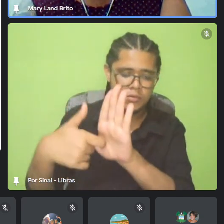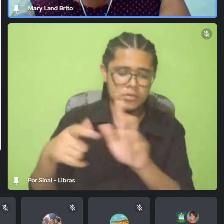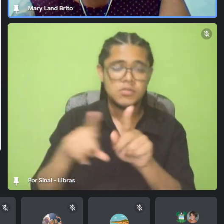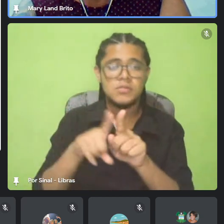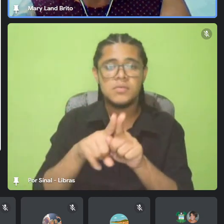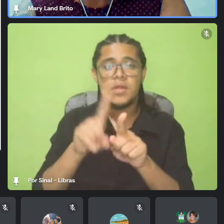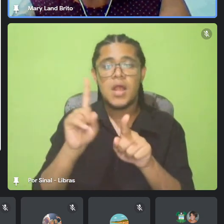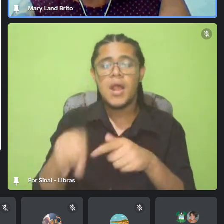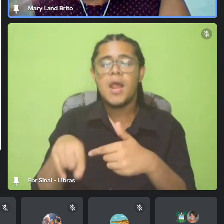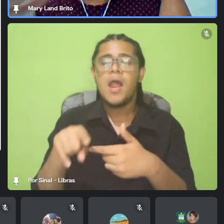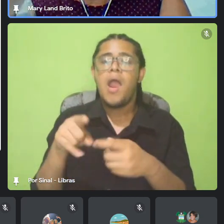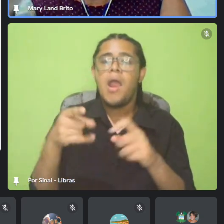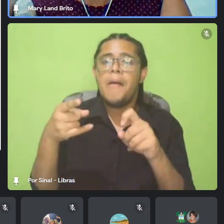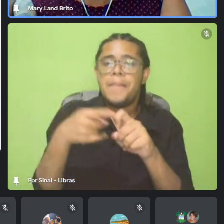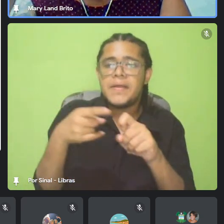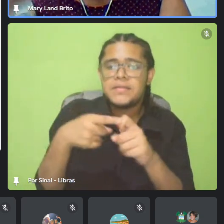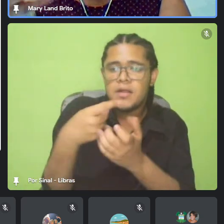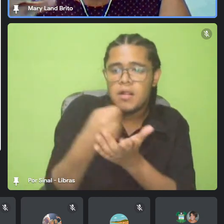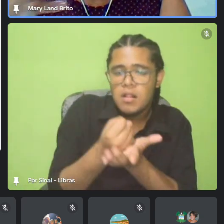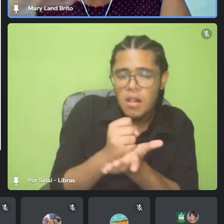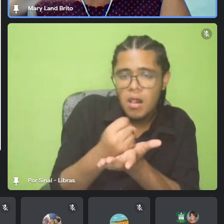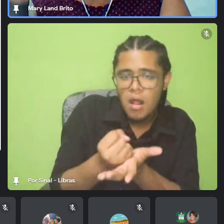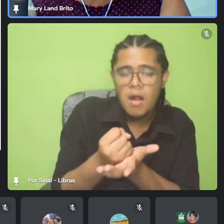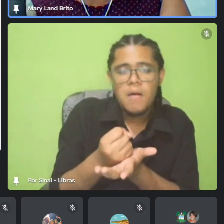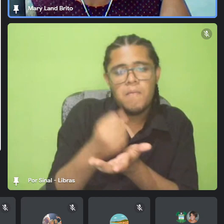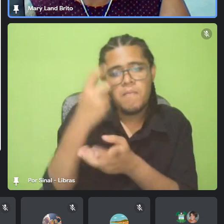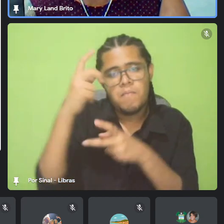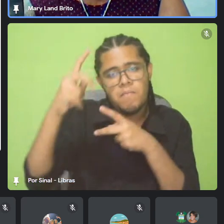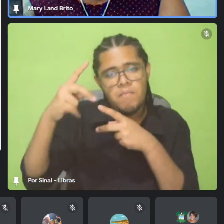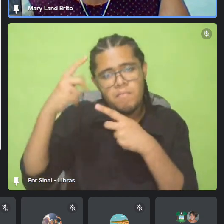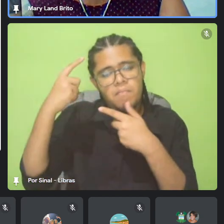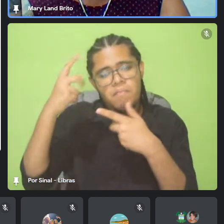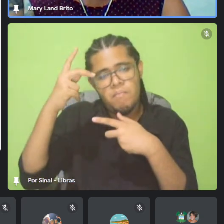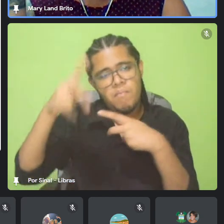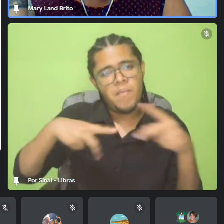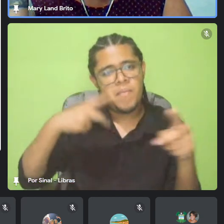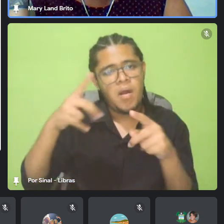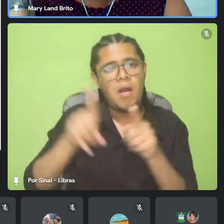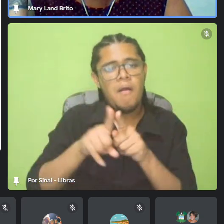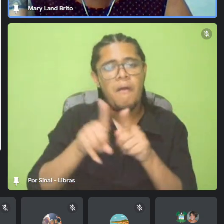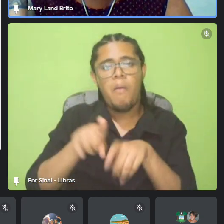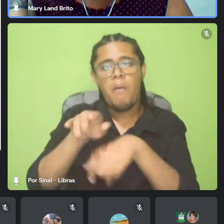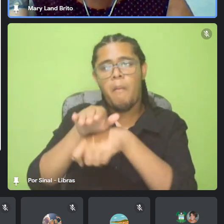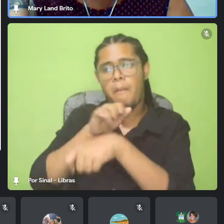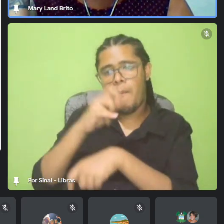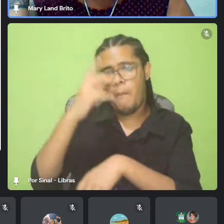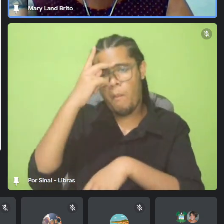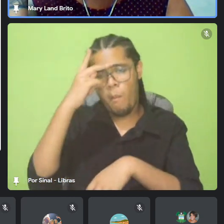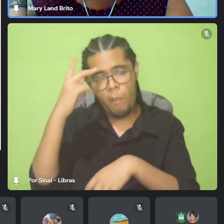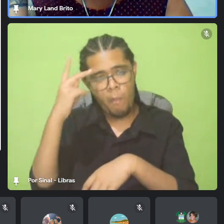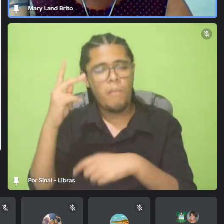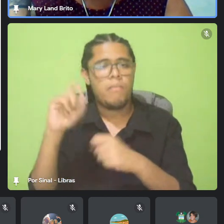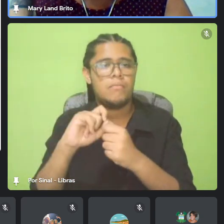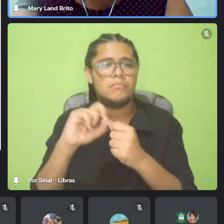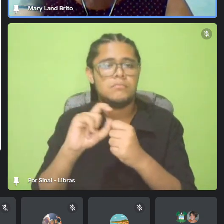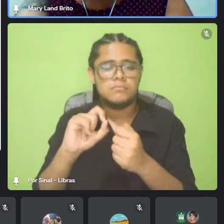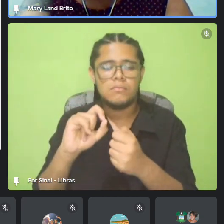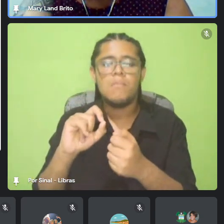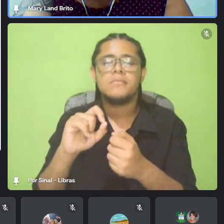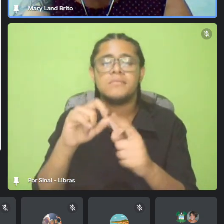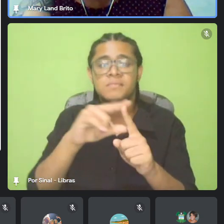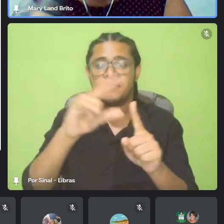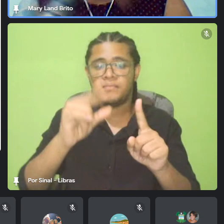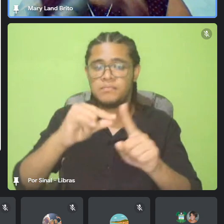popular, você trazer beisedeiras, você trazer as pessoas que estão aí fazendo remédio a partir da medicina